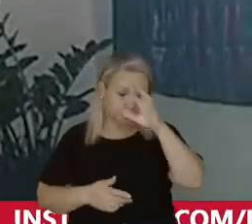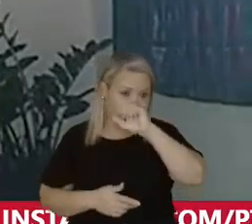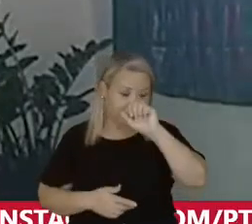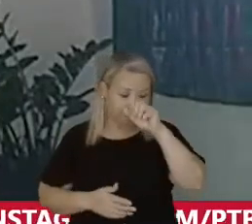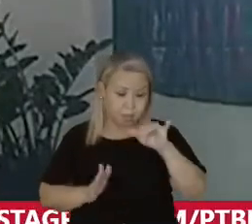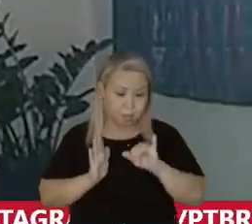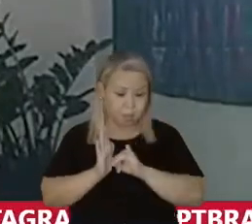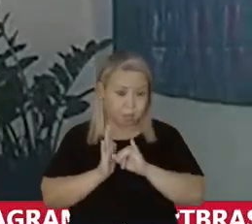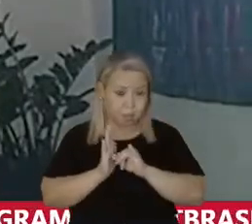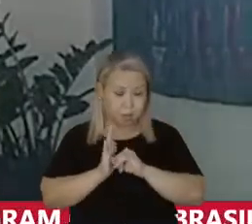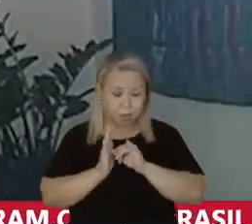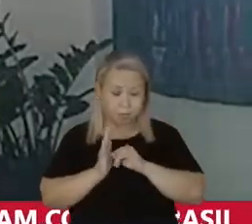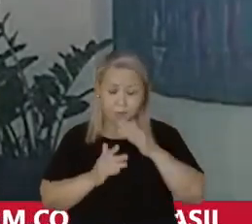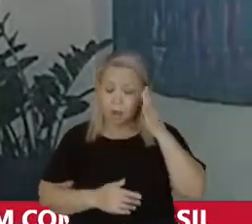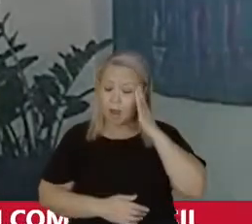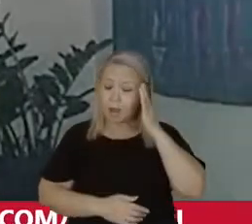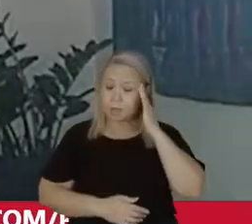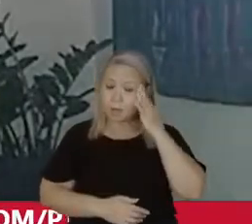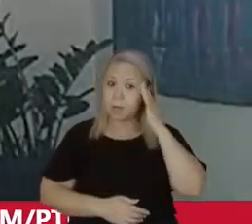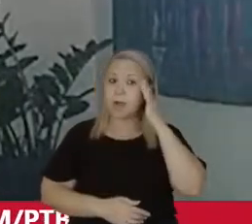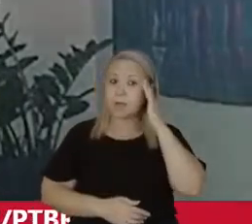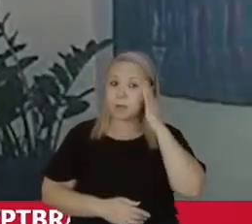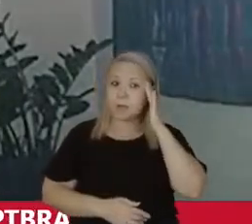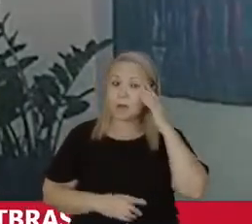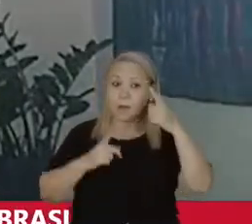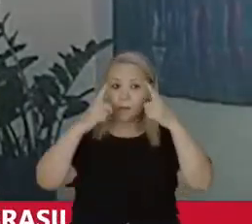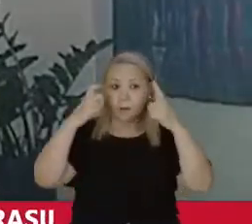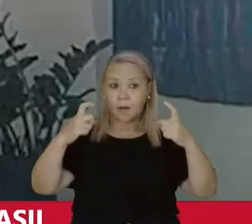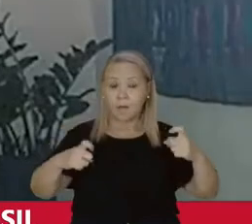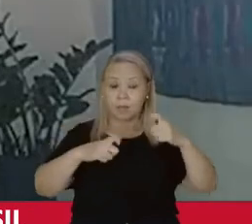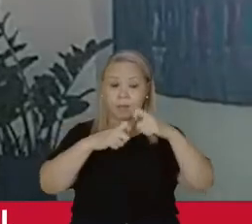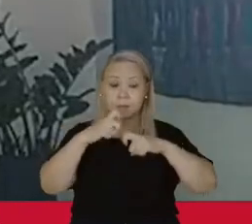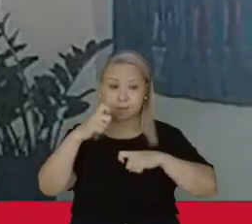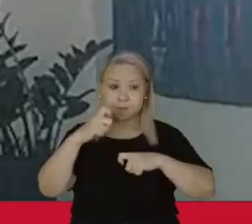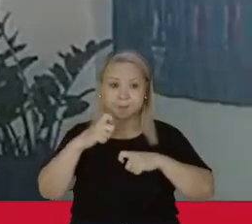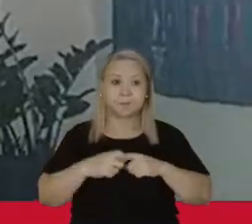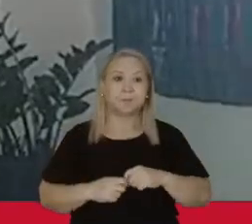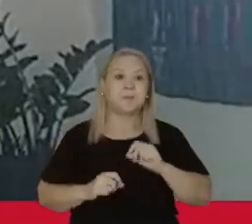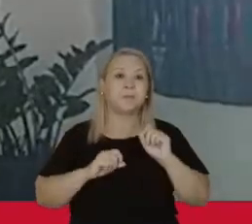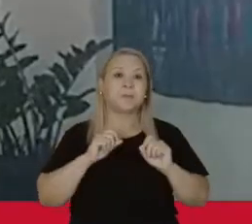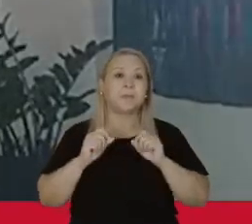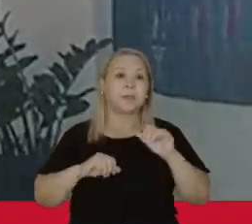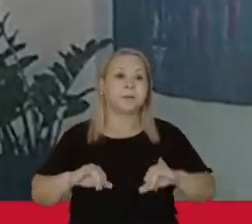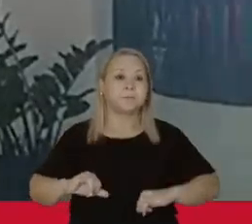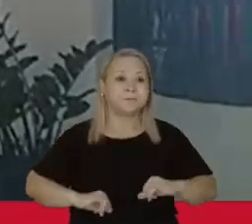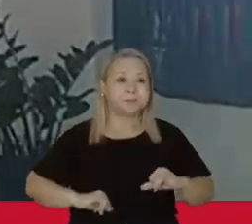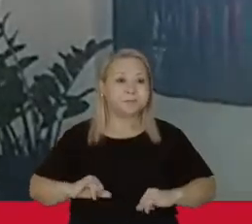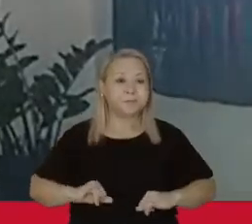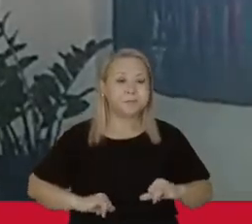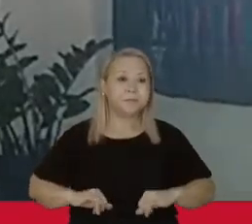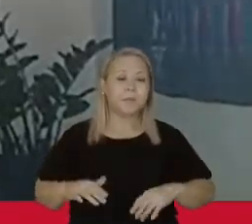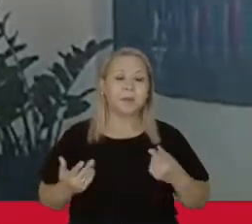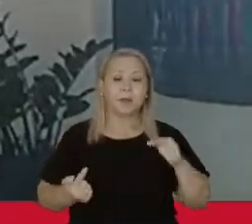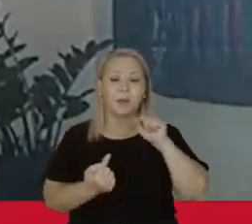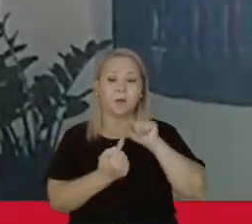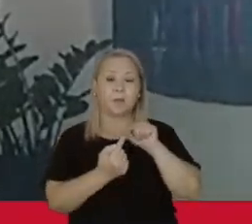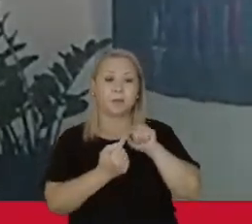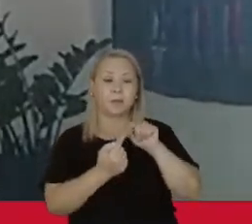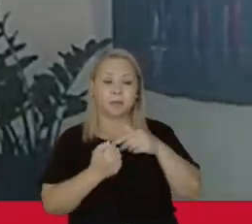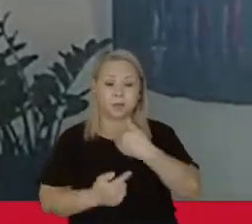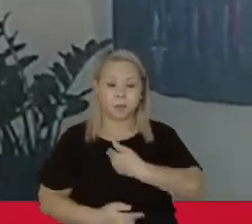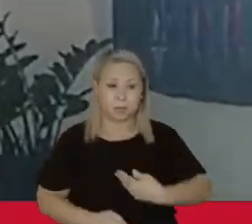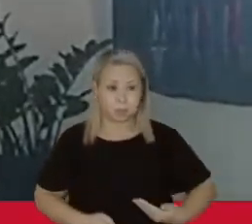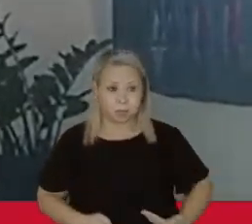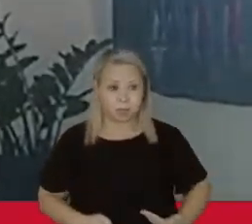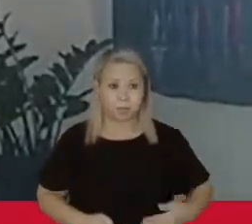a identificar, né, que esta é uma violência sexual que elas vêm sofrendo. Então, o objetivo desse